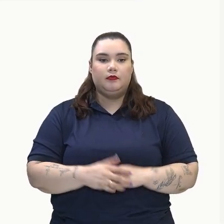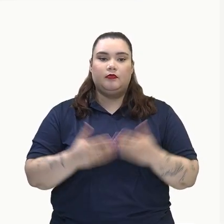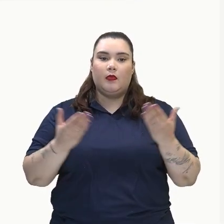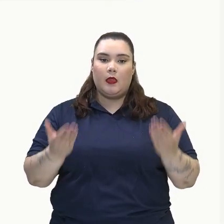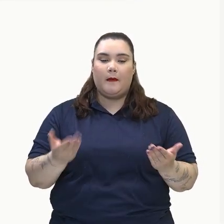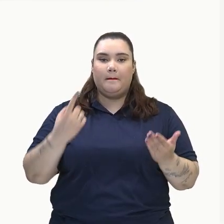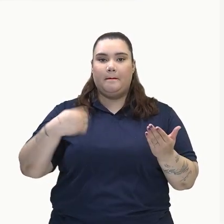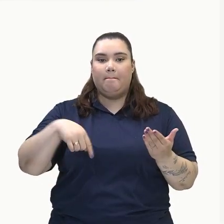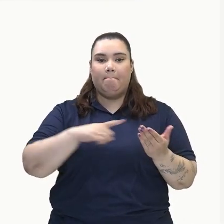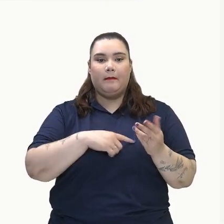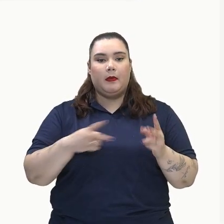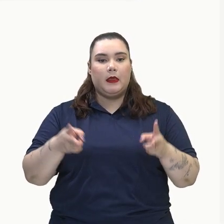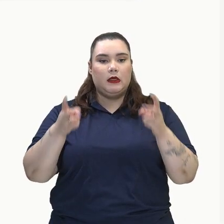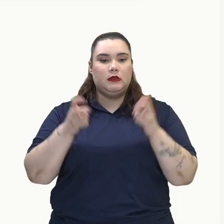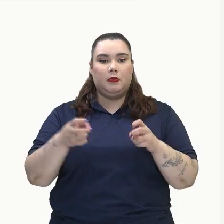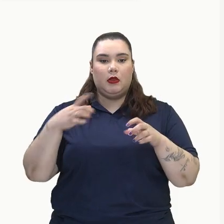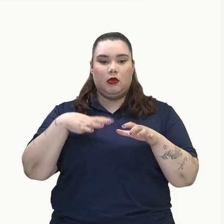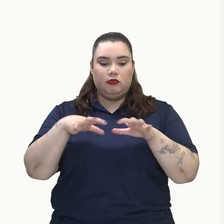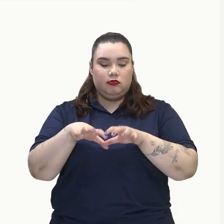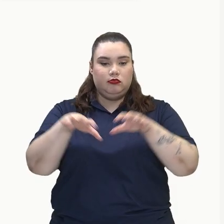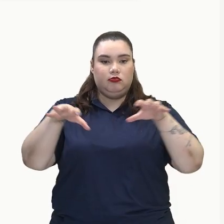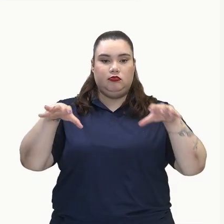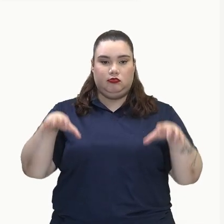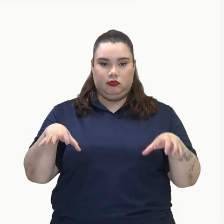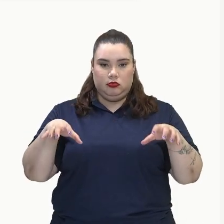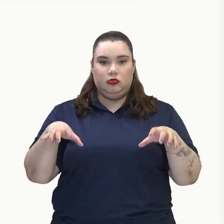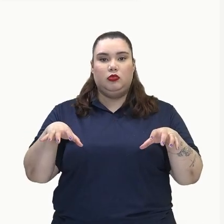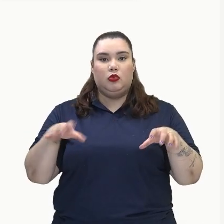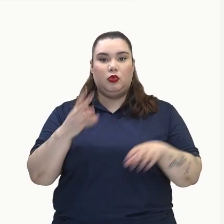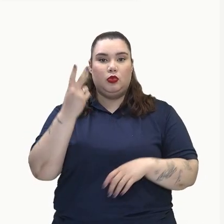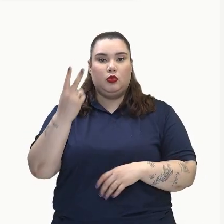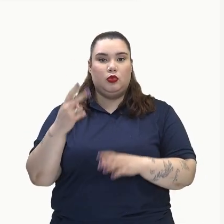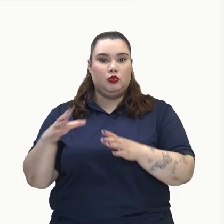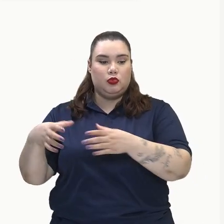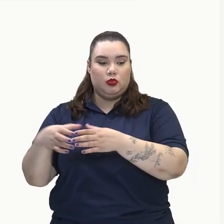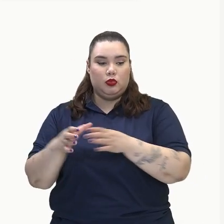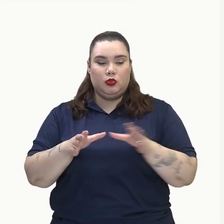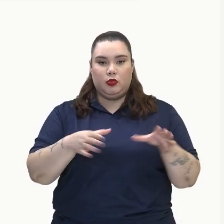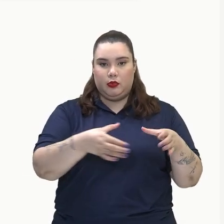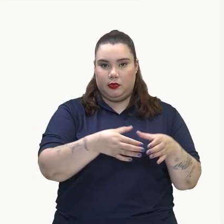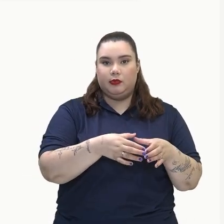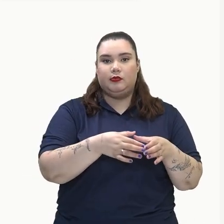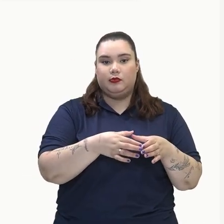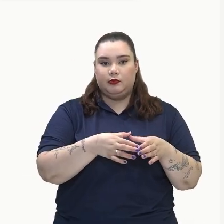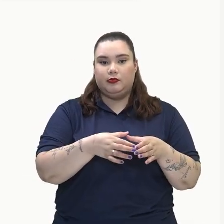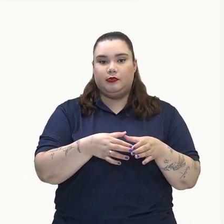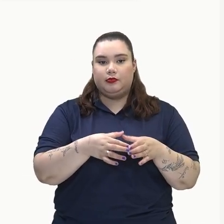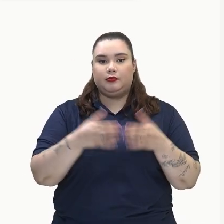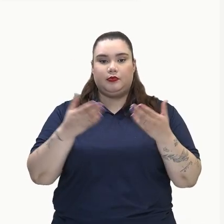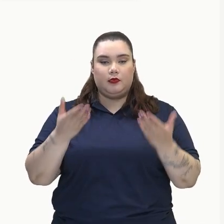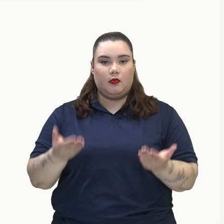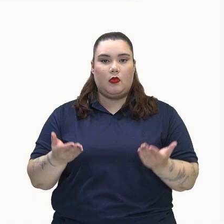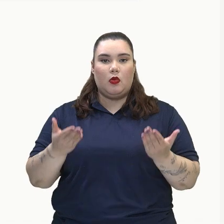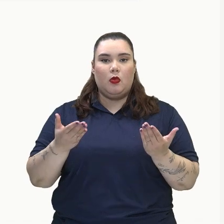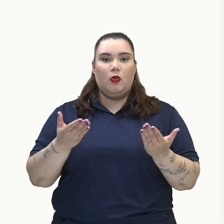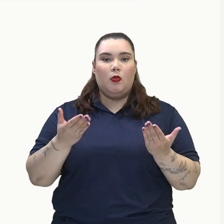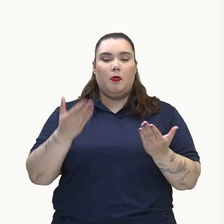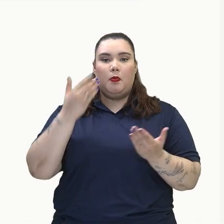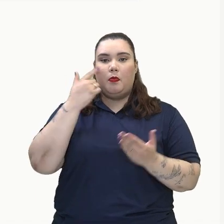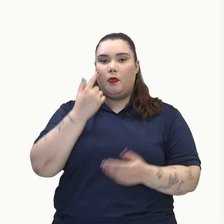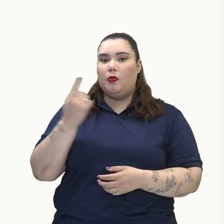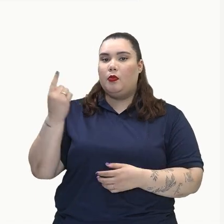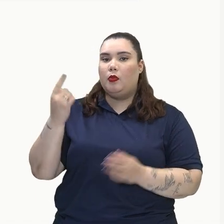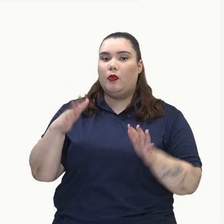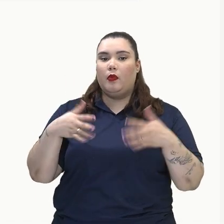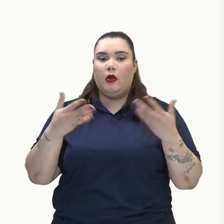E a gente vai ter uma divisão, uma classificação das unidades de conservação. Vão existir 2 grupos.